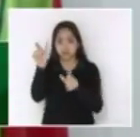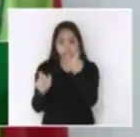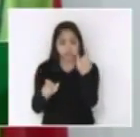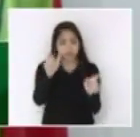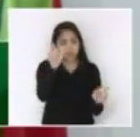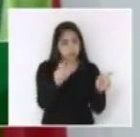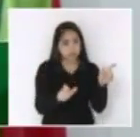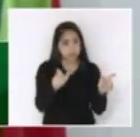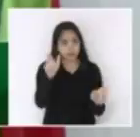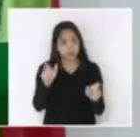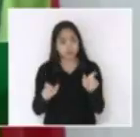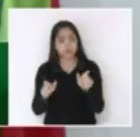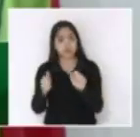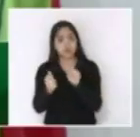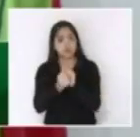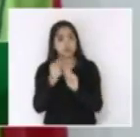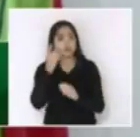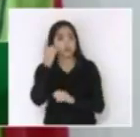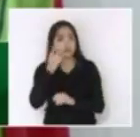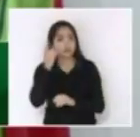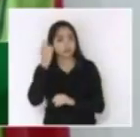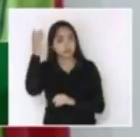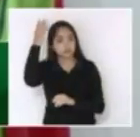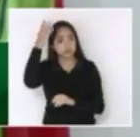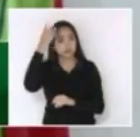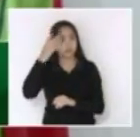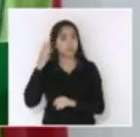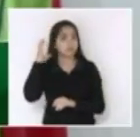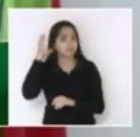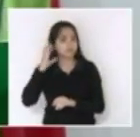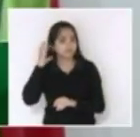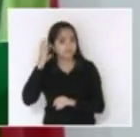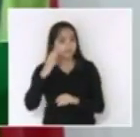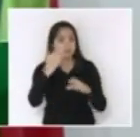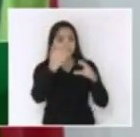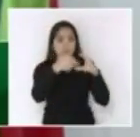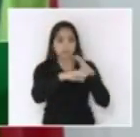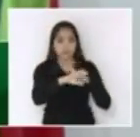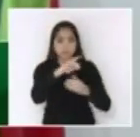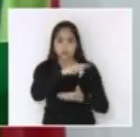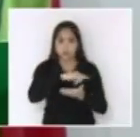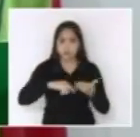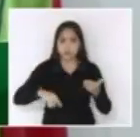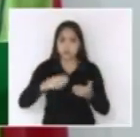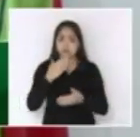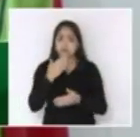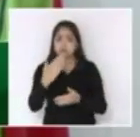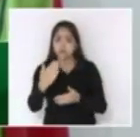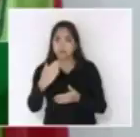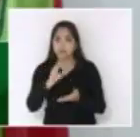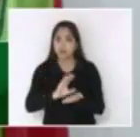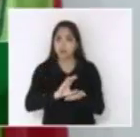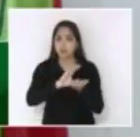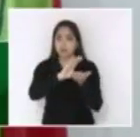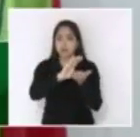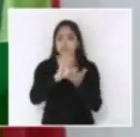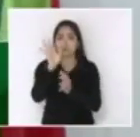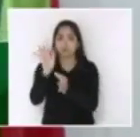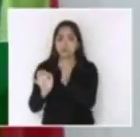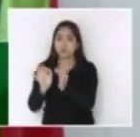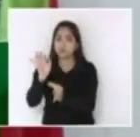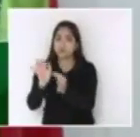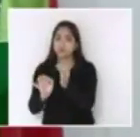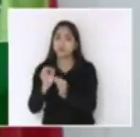juntamente com a deputada Ana Paula Lima, encaminhamos moção de apelo ao Conselho Nacional de Justiça,